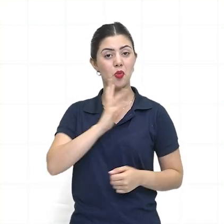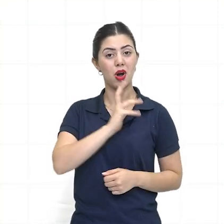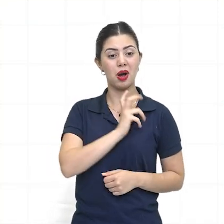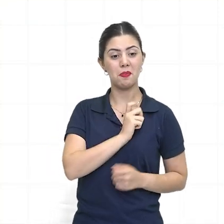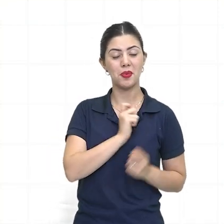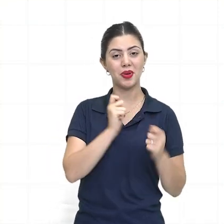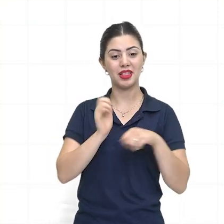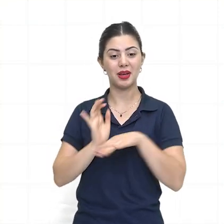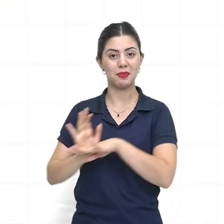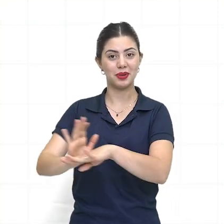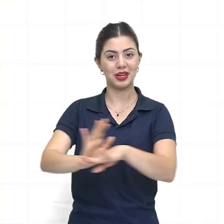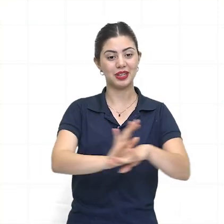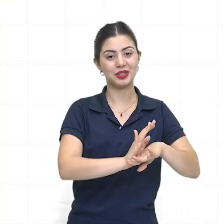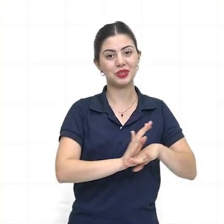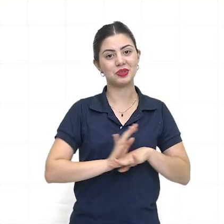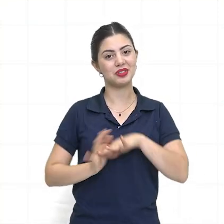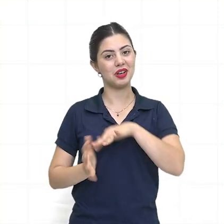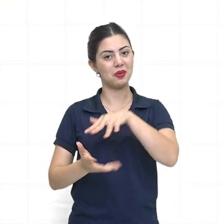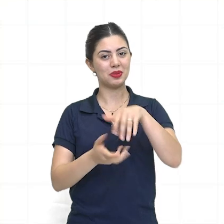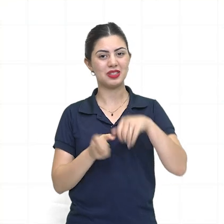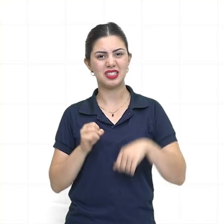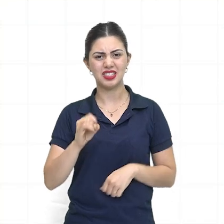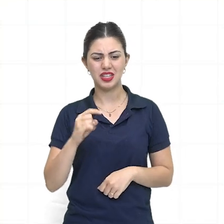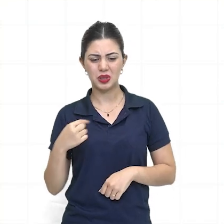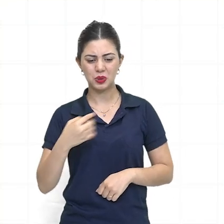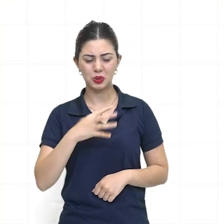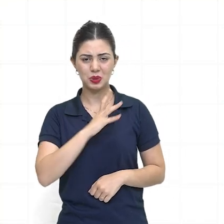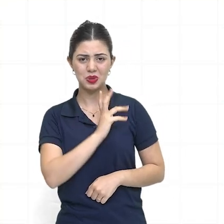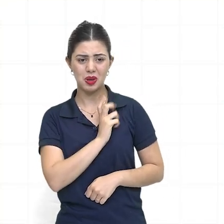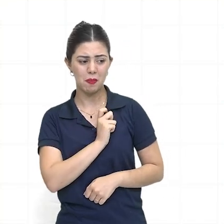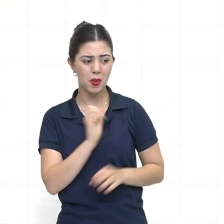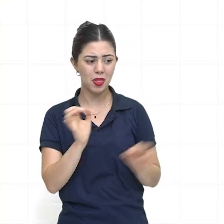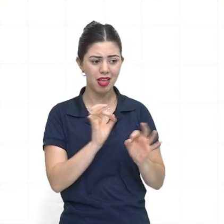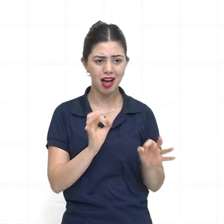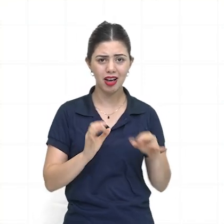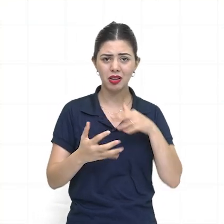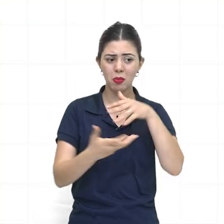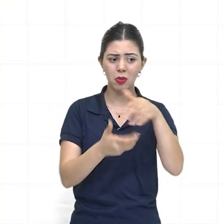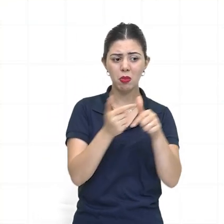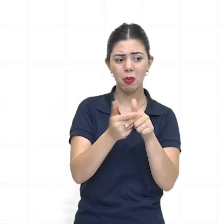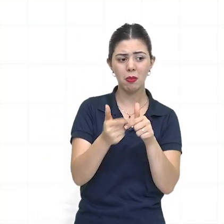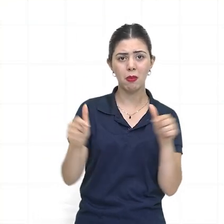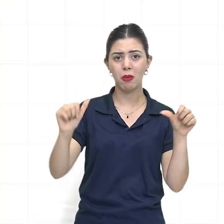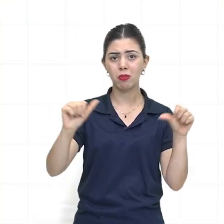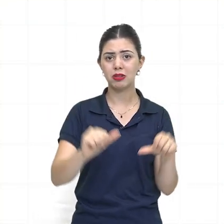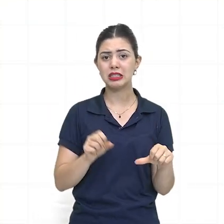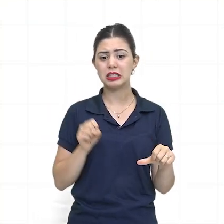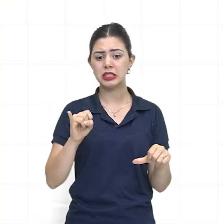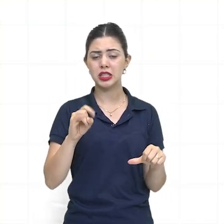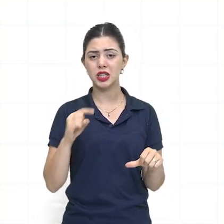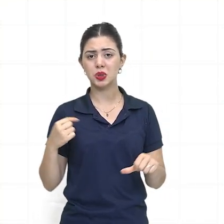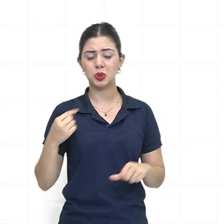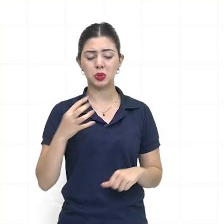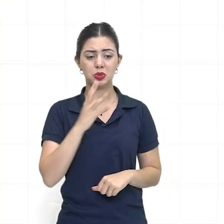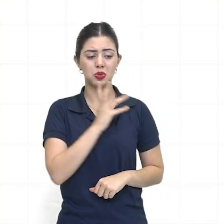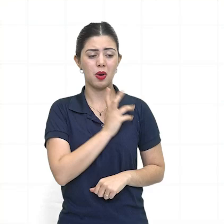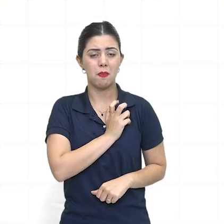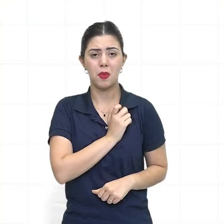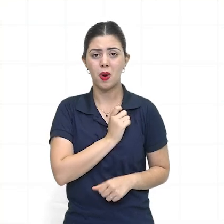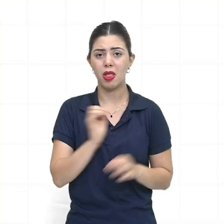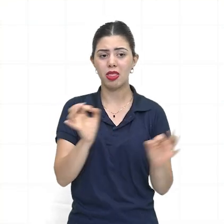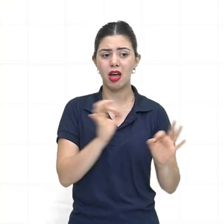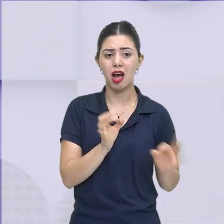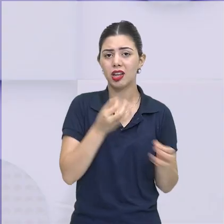o mundo, gente. Se a gente não tiver amor, esse mundo está meio complicado. Imagina sem amor, o caos que o